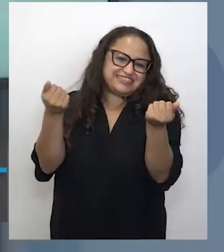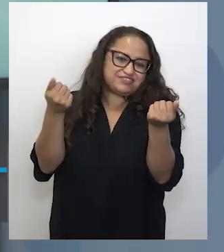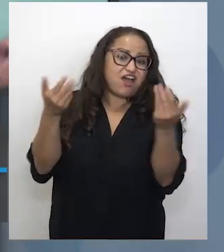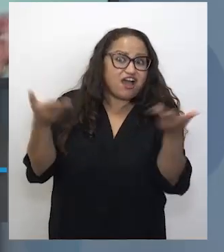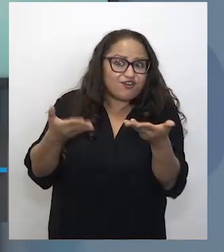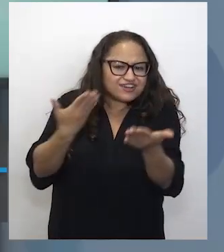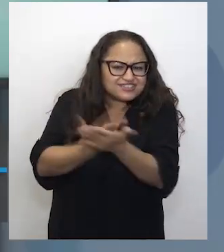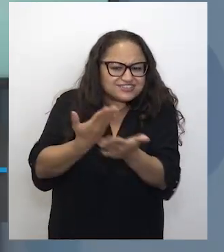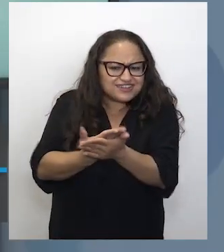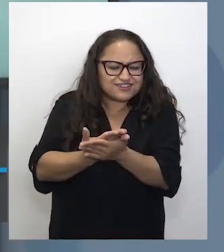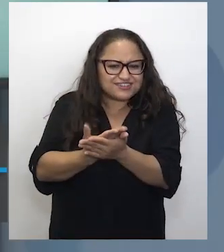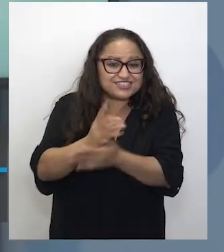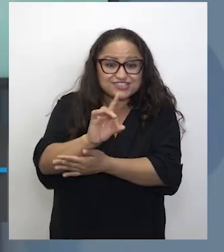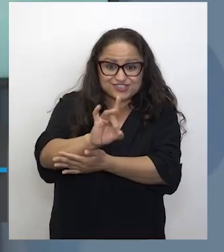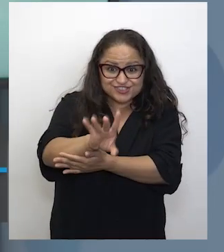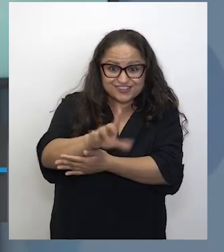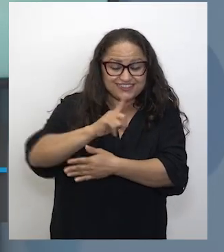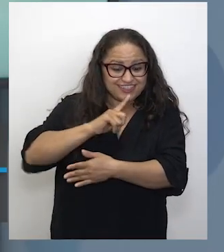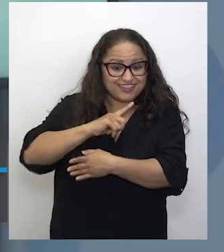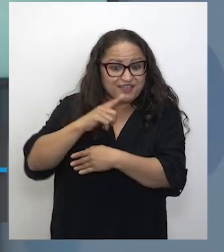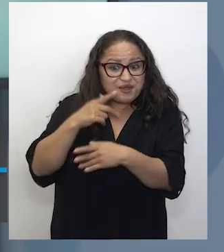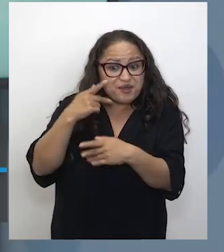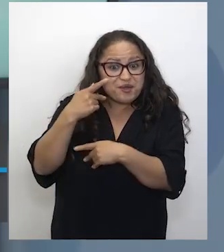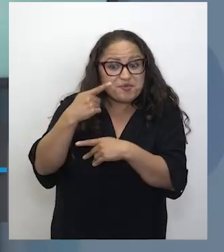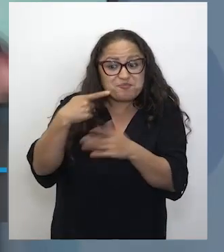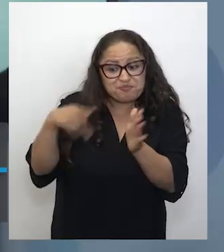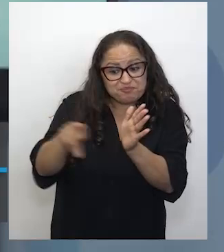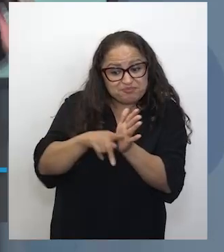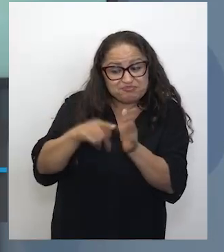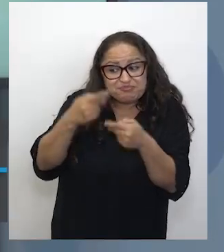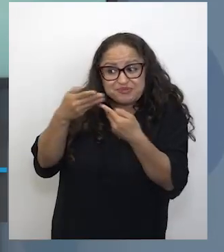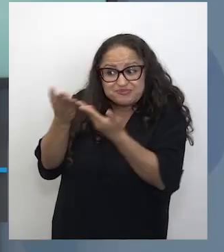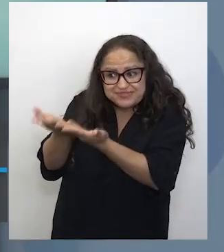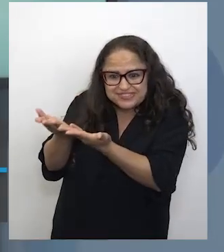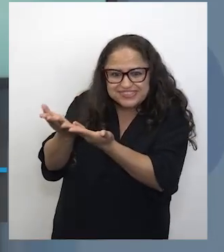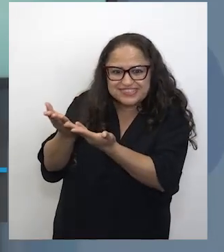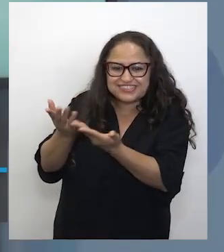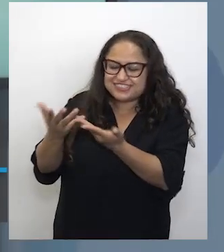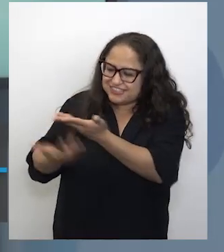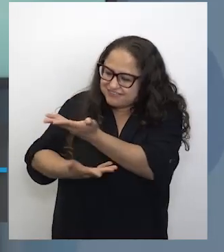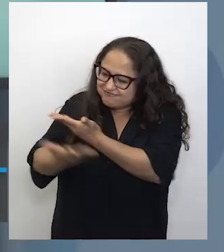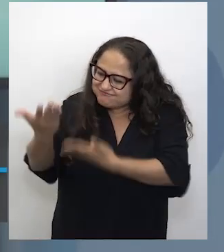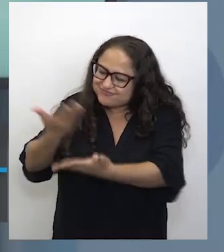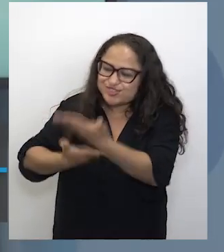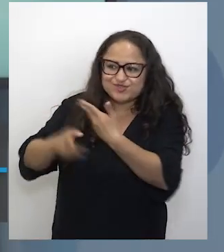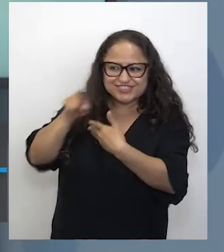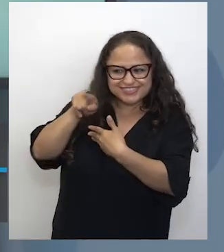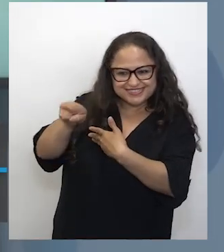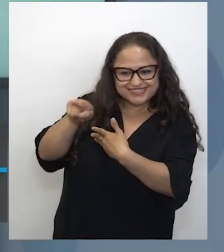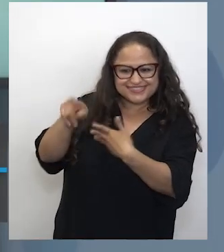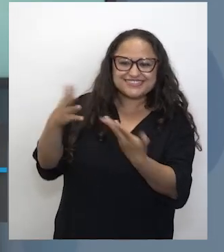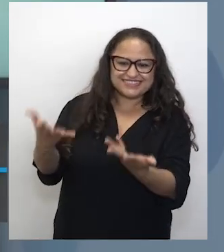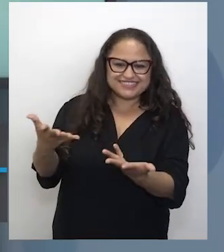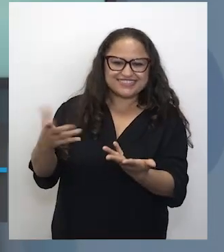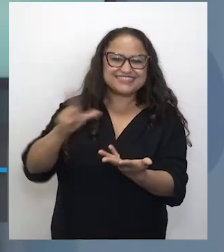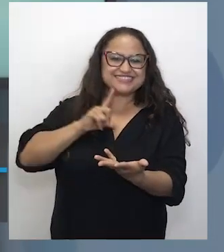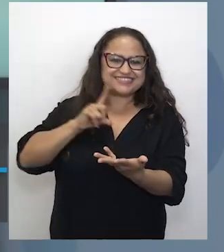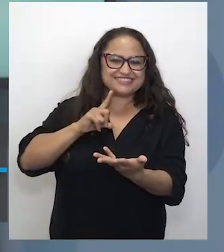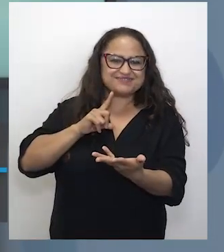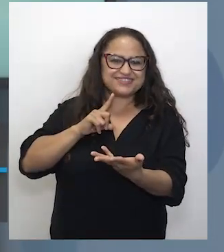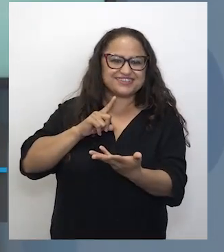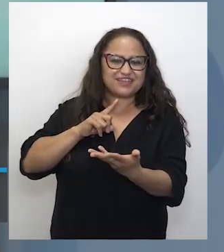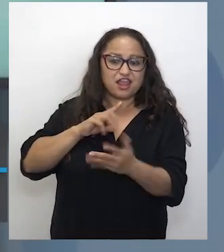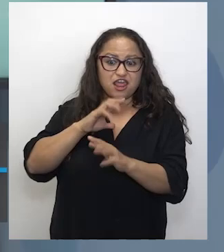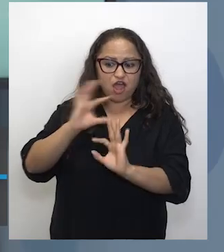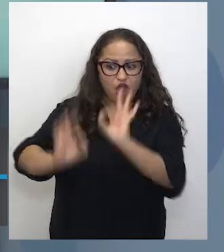aula também só existe só por causa dele, então a gente, né, quer dividir os créditos dessa aula com o Antônio. Exato. Né? Arrumou uns mapas aí pra